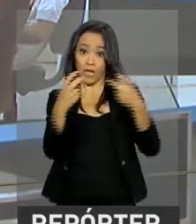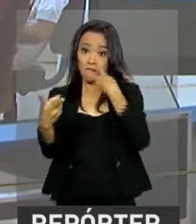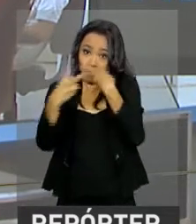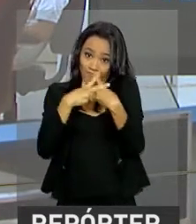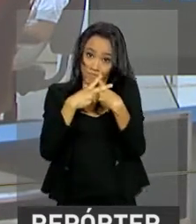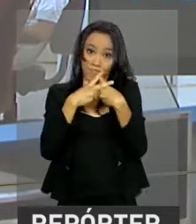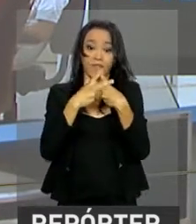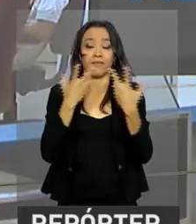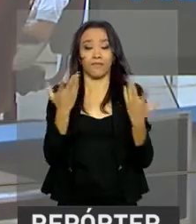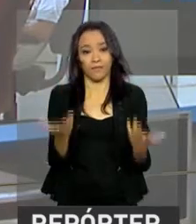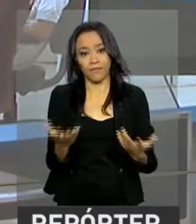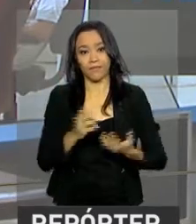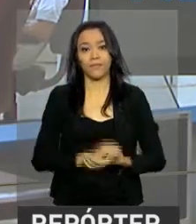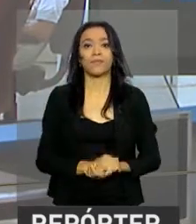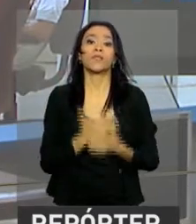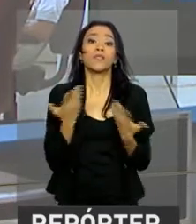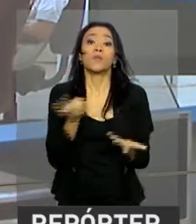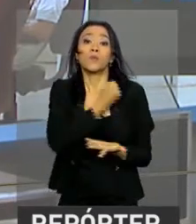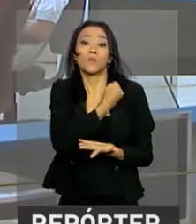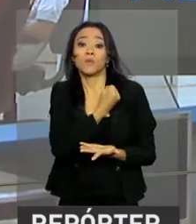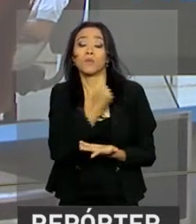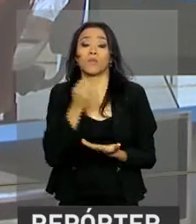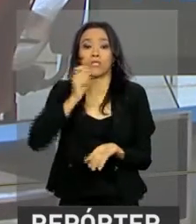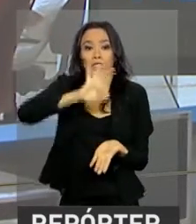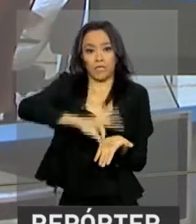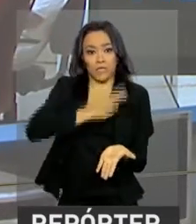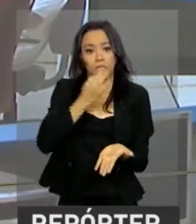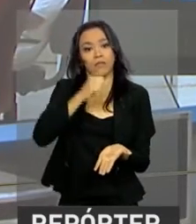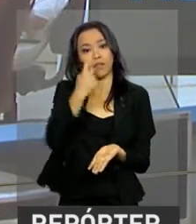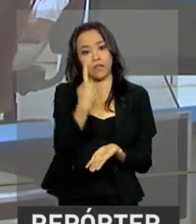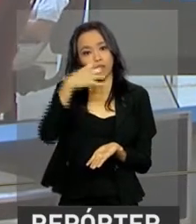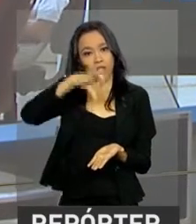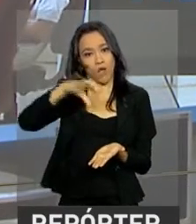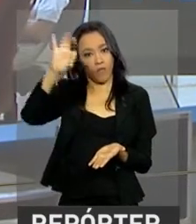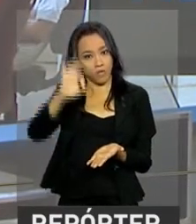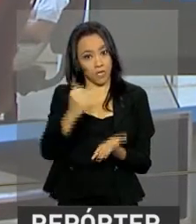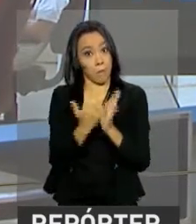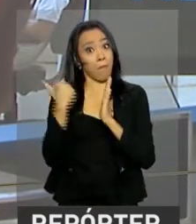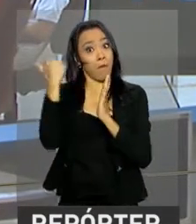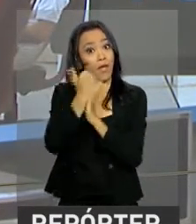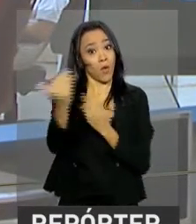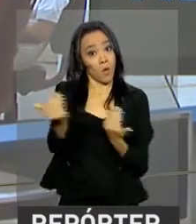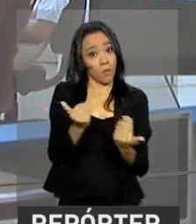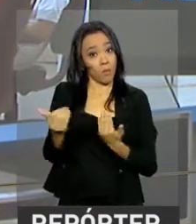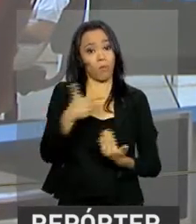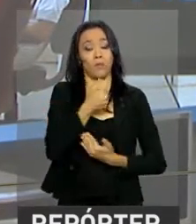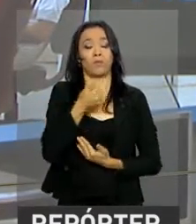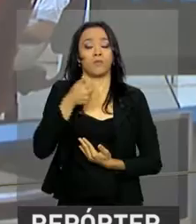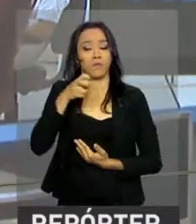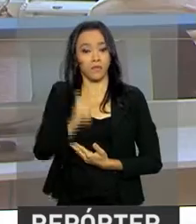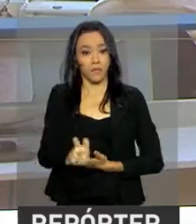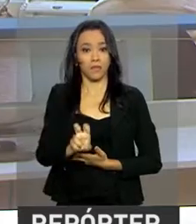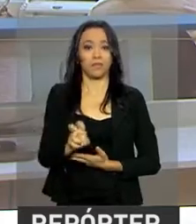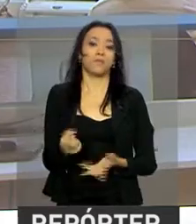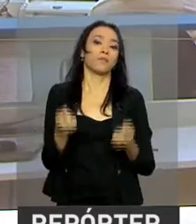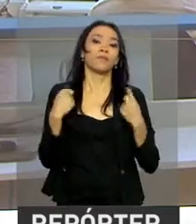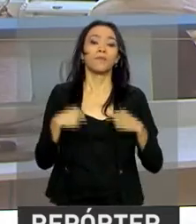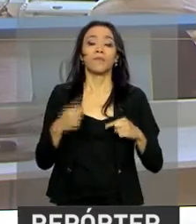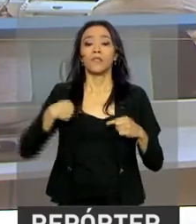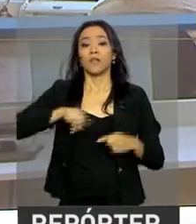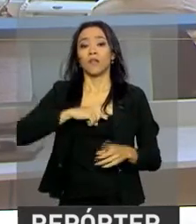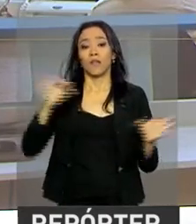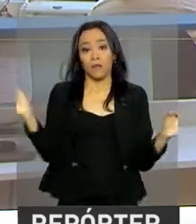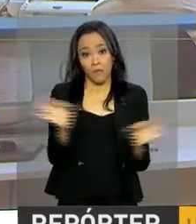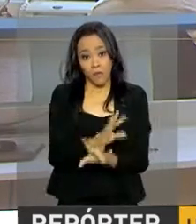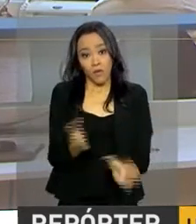e socioeducativas. O número de inscritos é 19% maior do que em 2015. E nós ficamos por